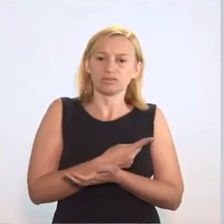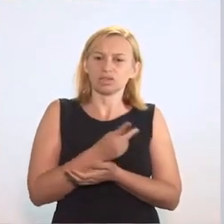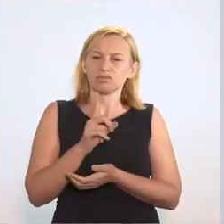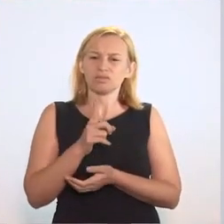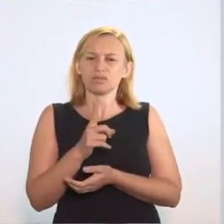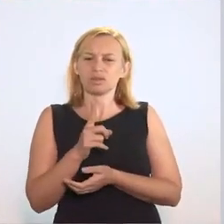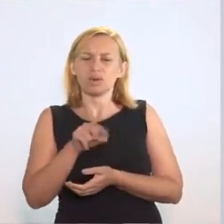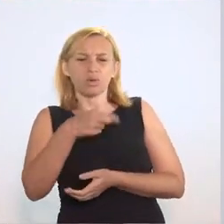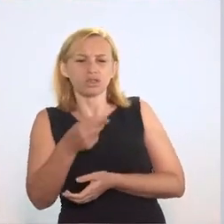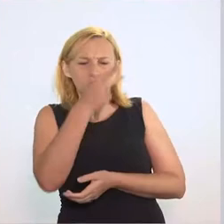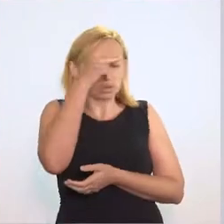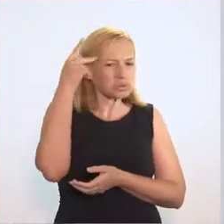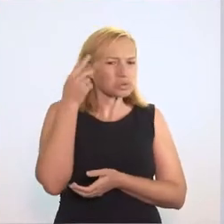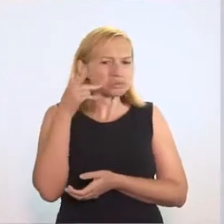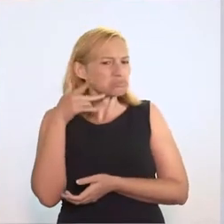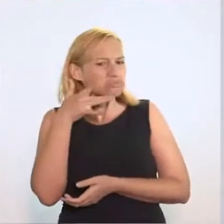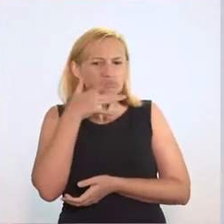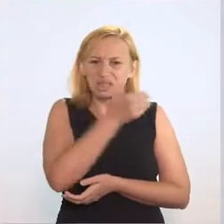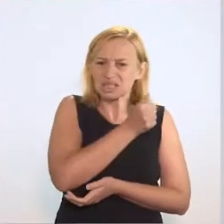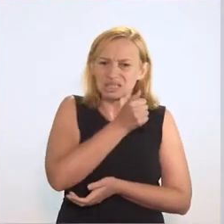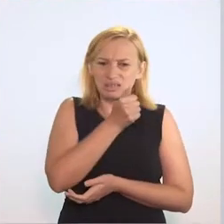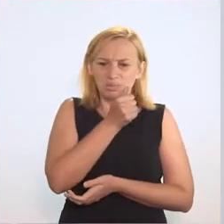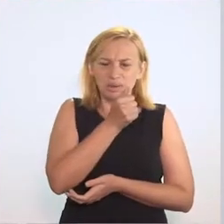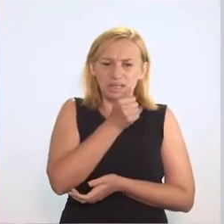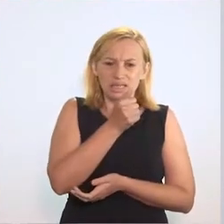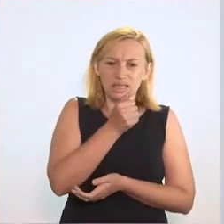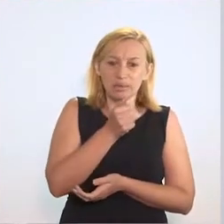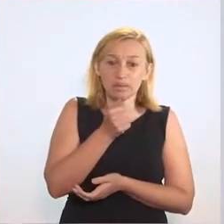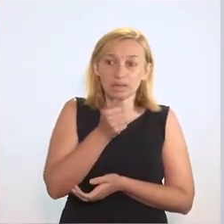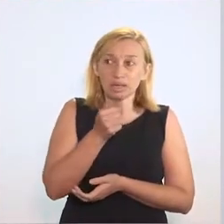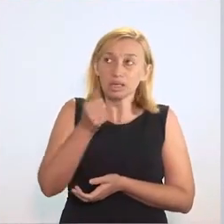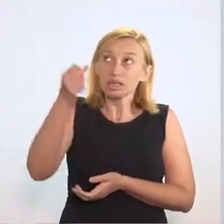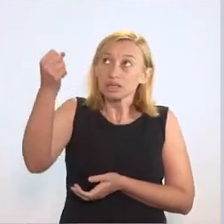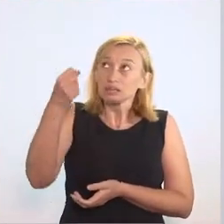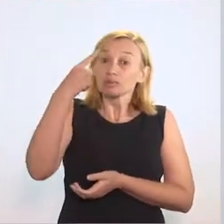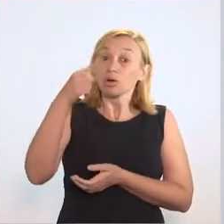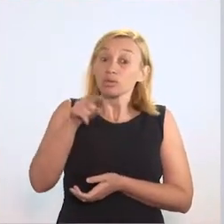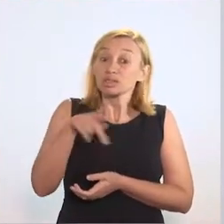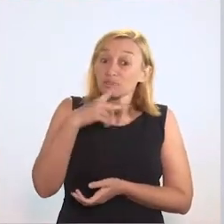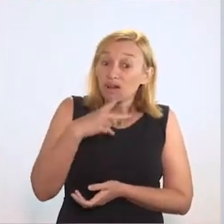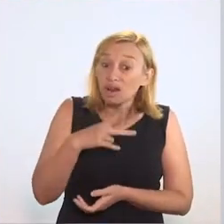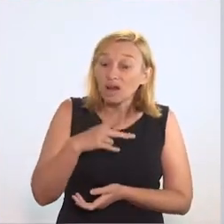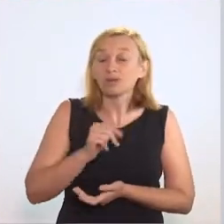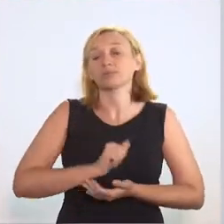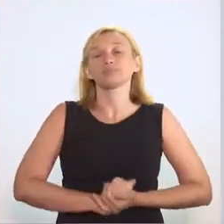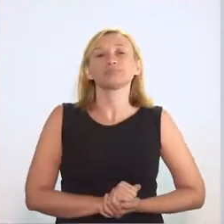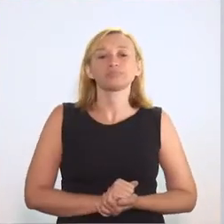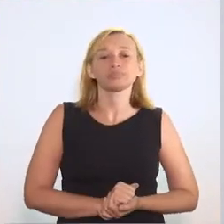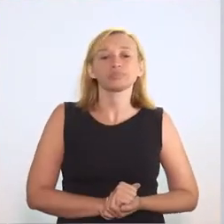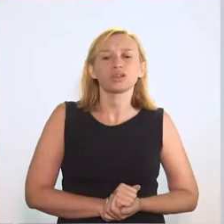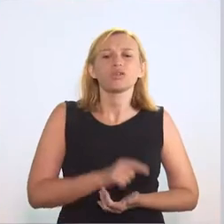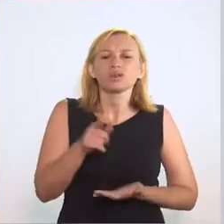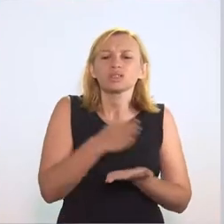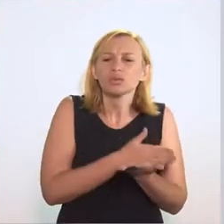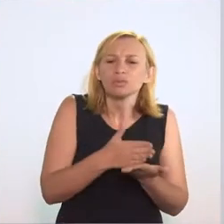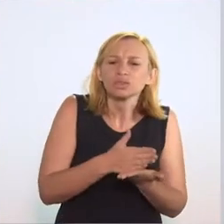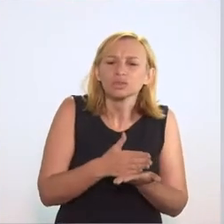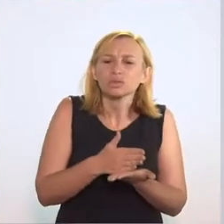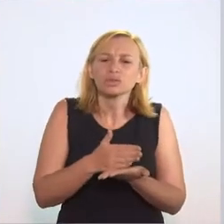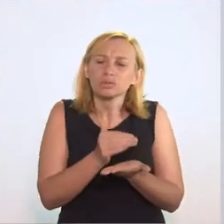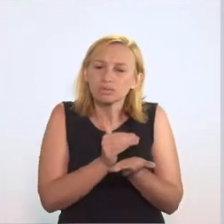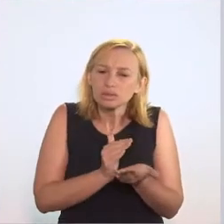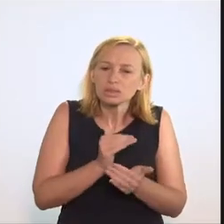você não se dava conta e no momento em que você começou a pensar mais sobre isso, respirar mais isso, como você mesma acabou de falar, você começou